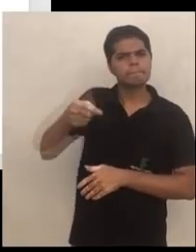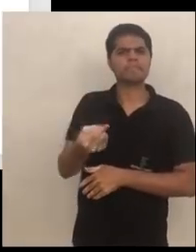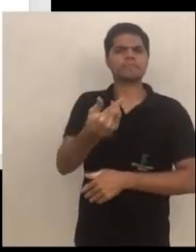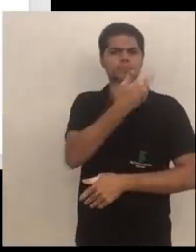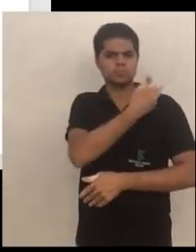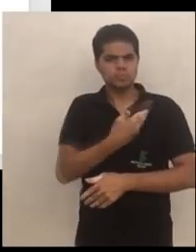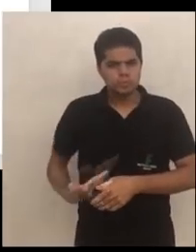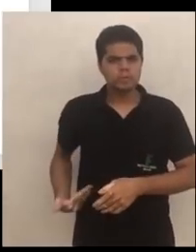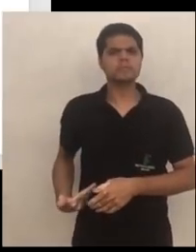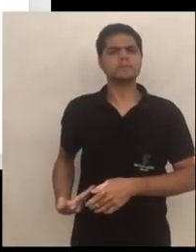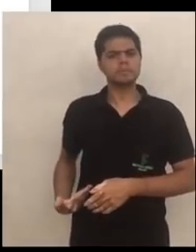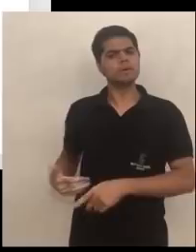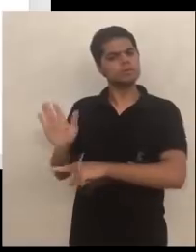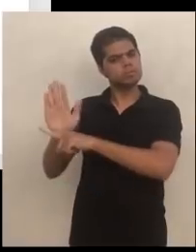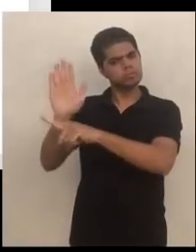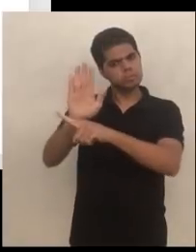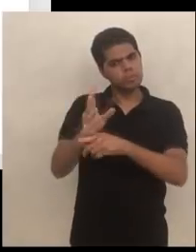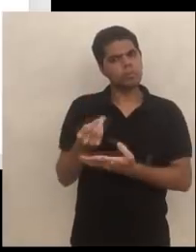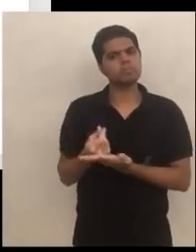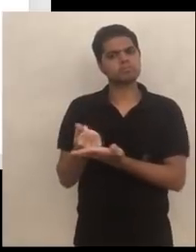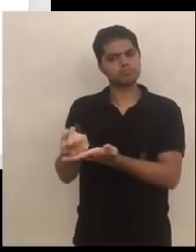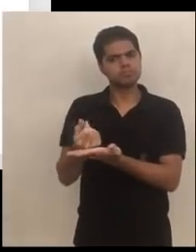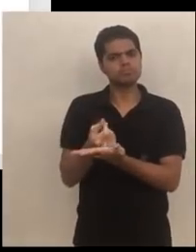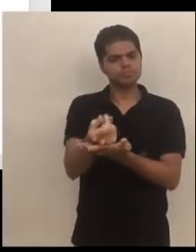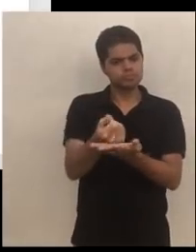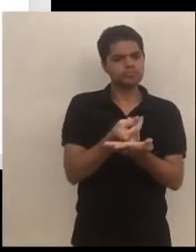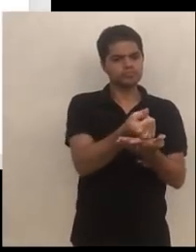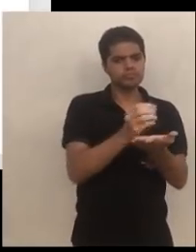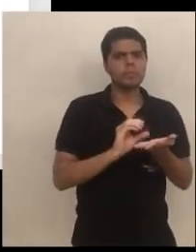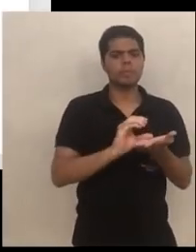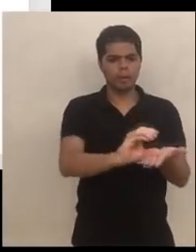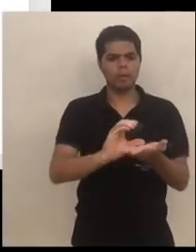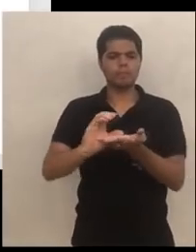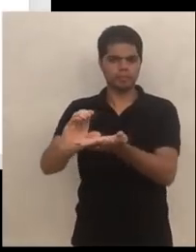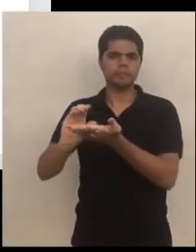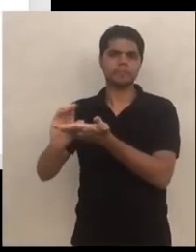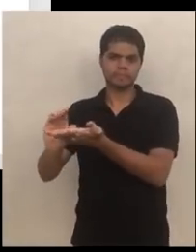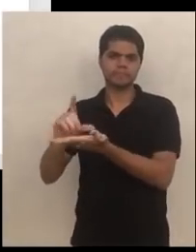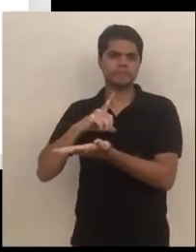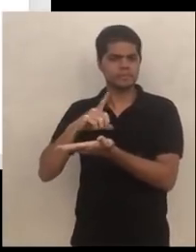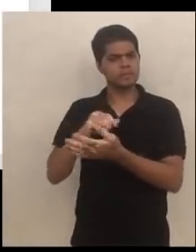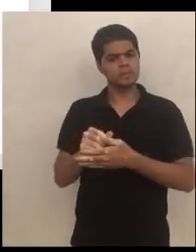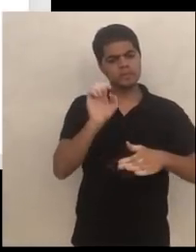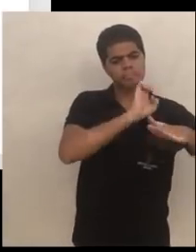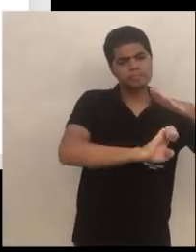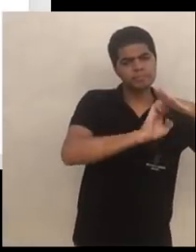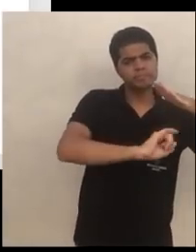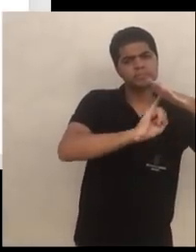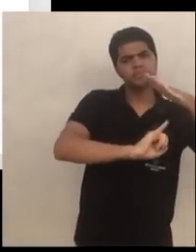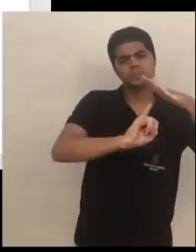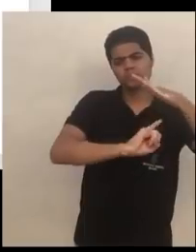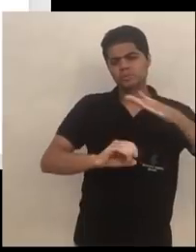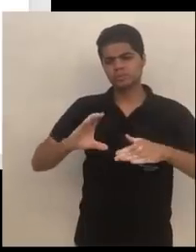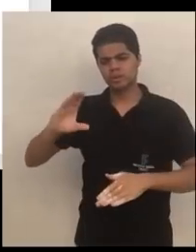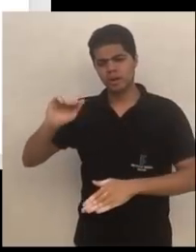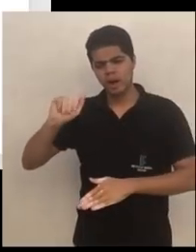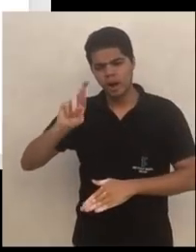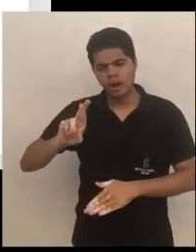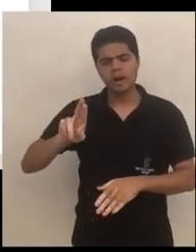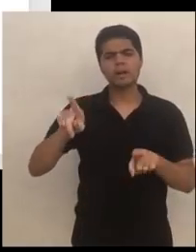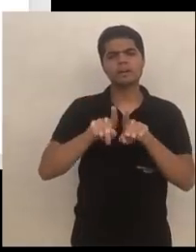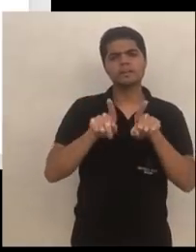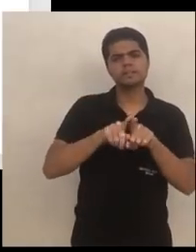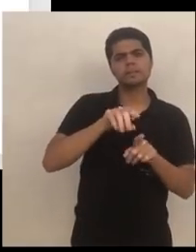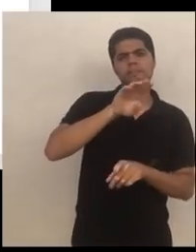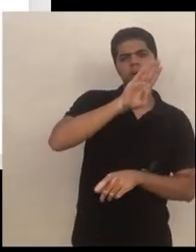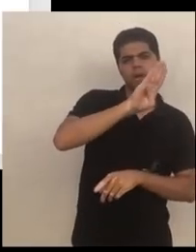da SDR, né? Um grande abraço ao Josias, secretário. E aí ele tem duas instituições, que é a CAR e a Bahiaté.